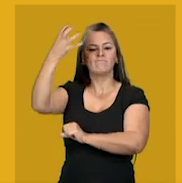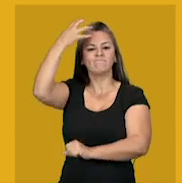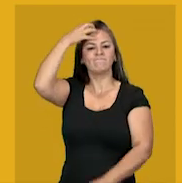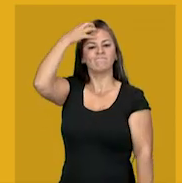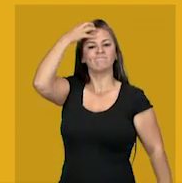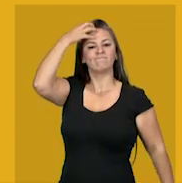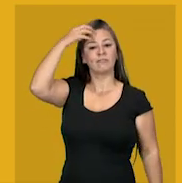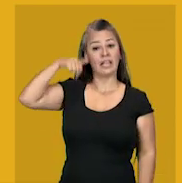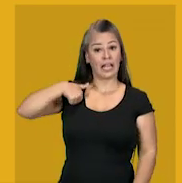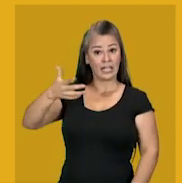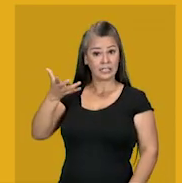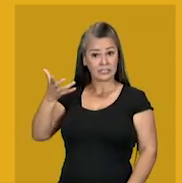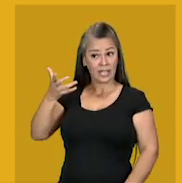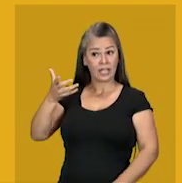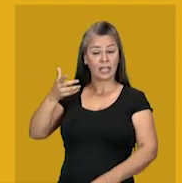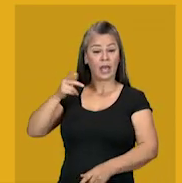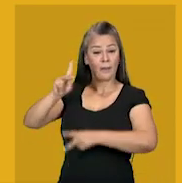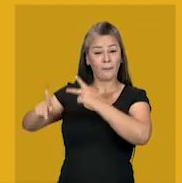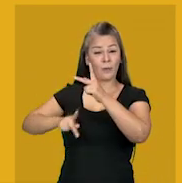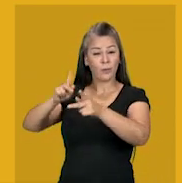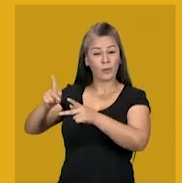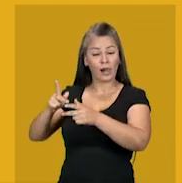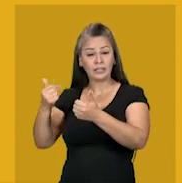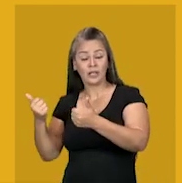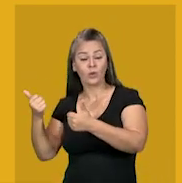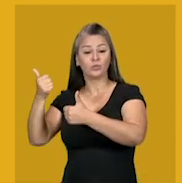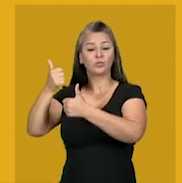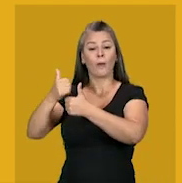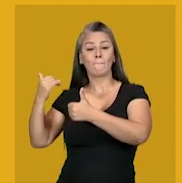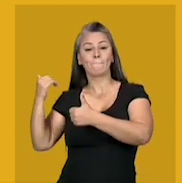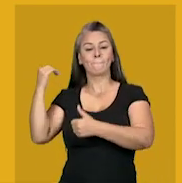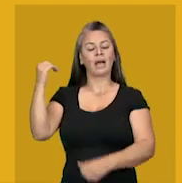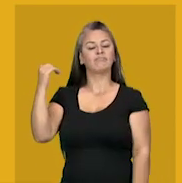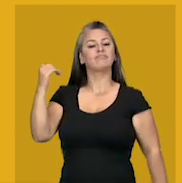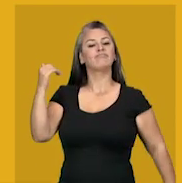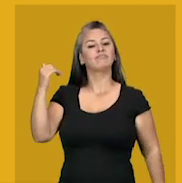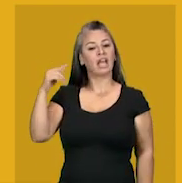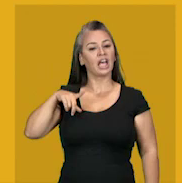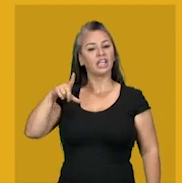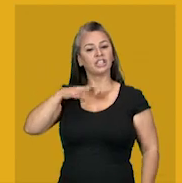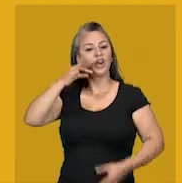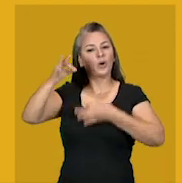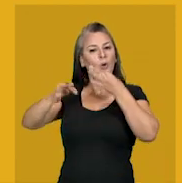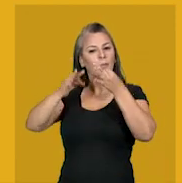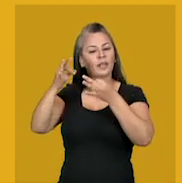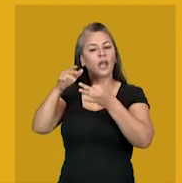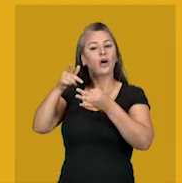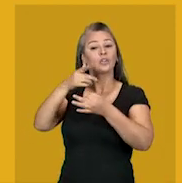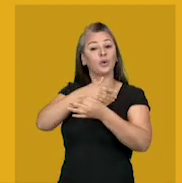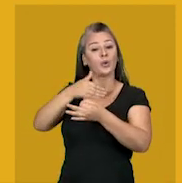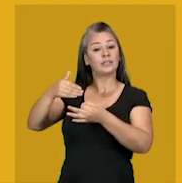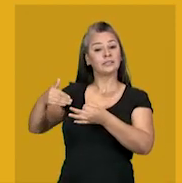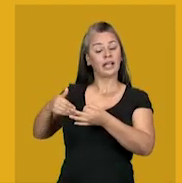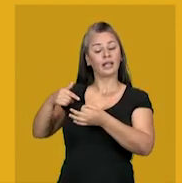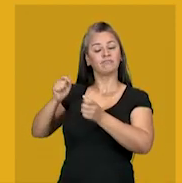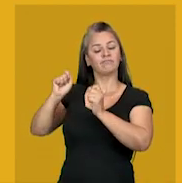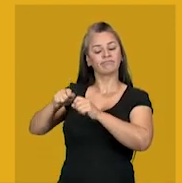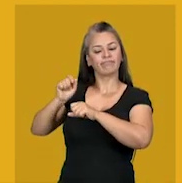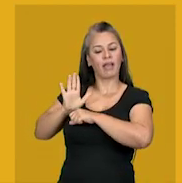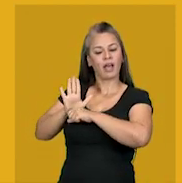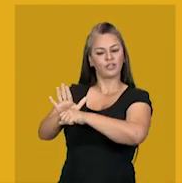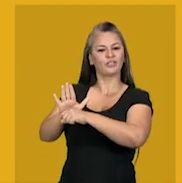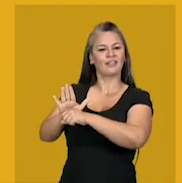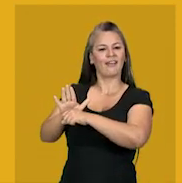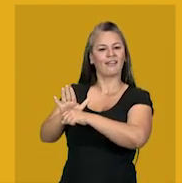gerido pelo povo através dos seus representantes, e eles defendiam que o Estado devia ter uma função social, que ele